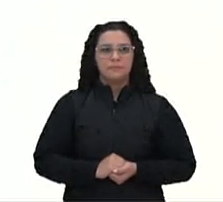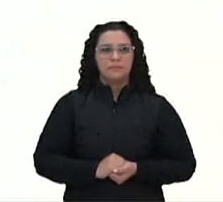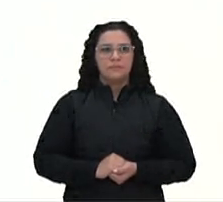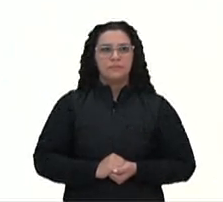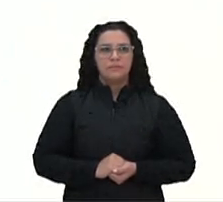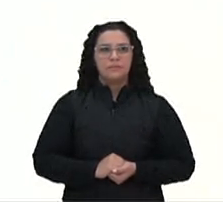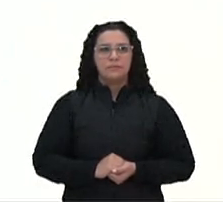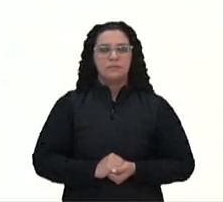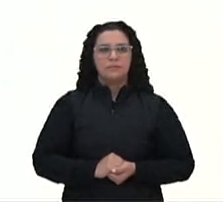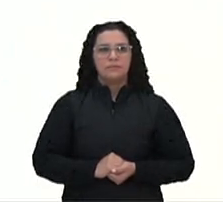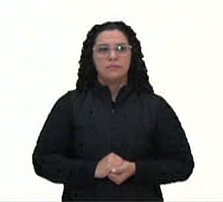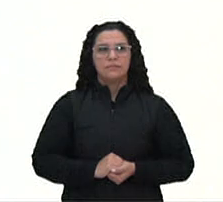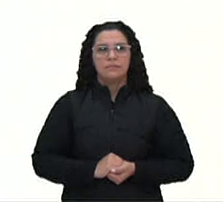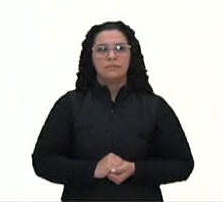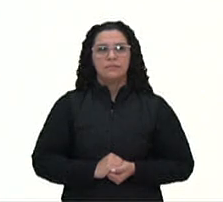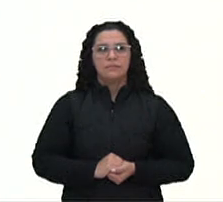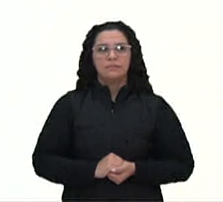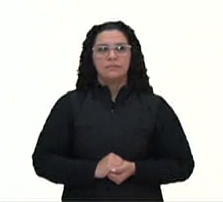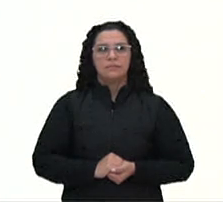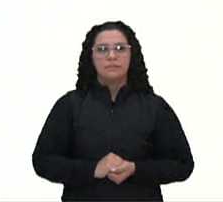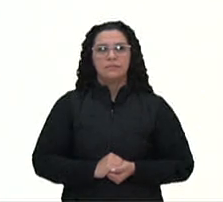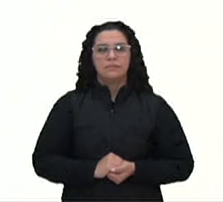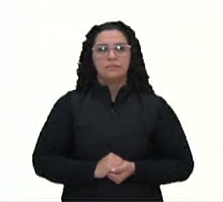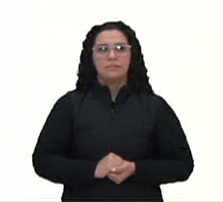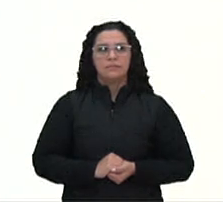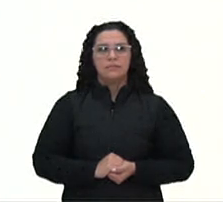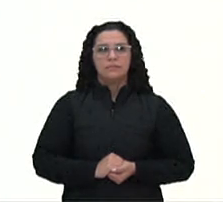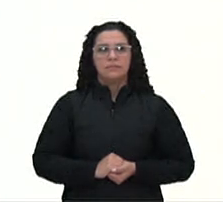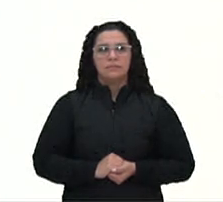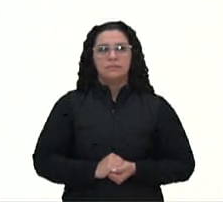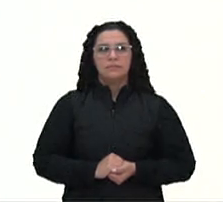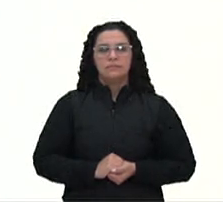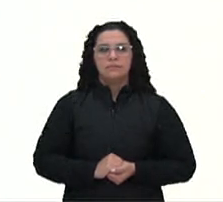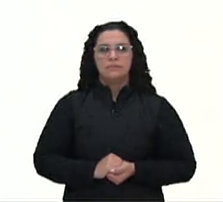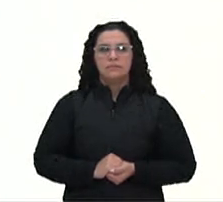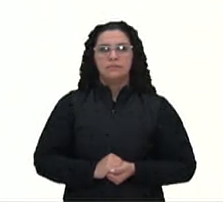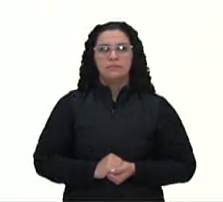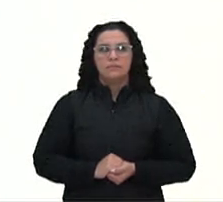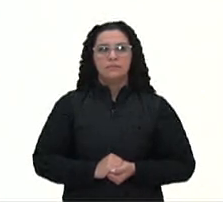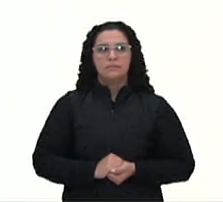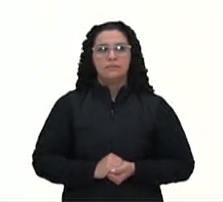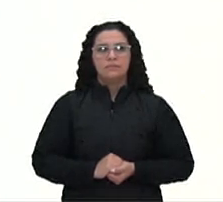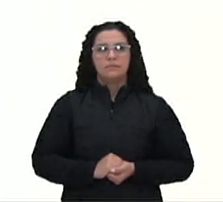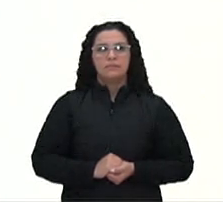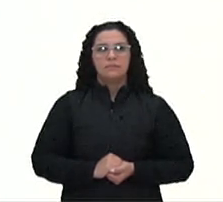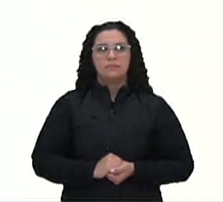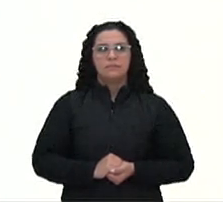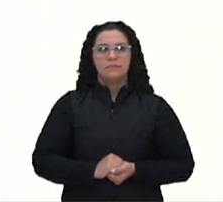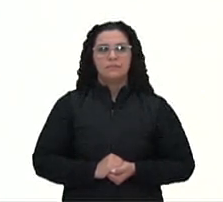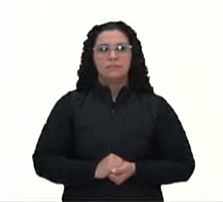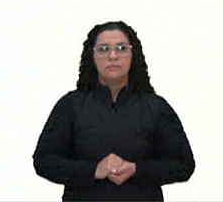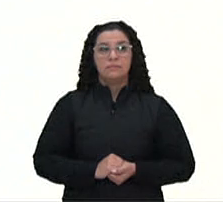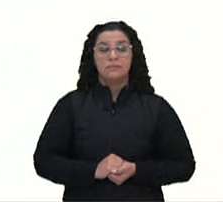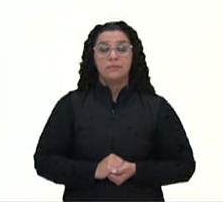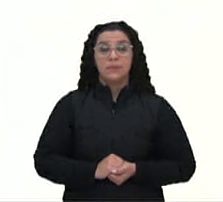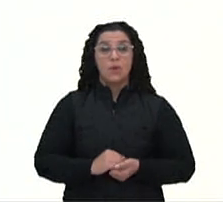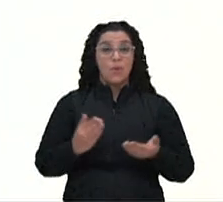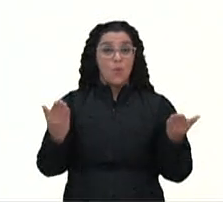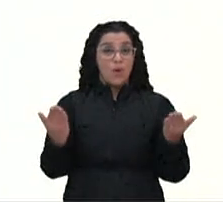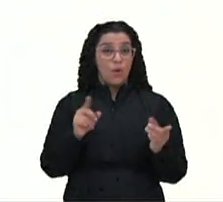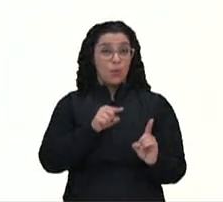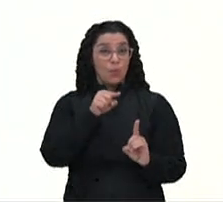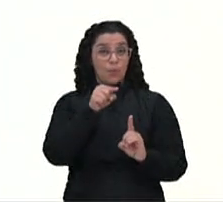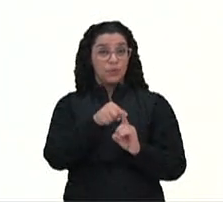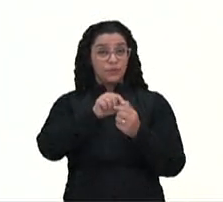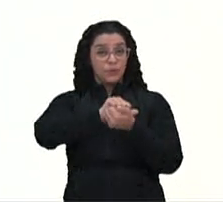as climbing mountains, crawling under barbed wire, climbing slippery hills, and many others. Que o